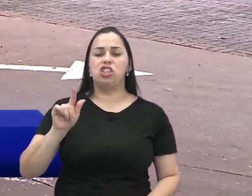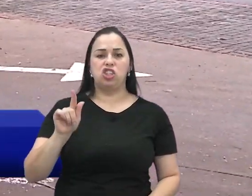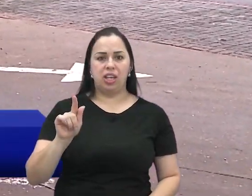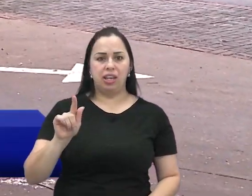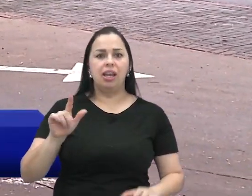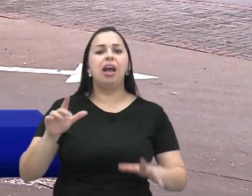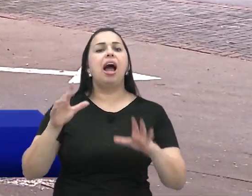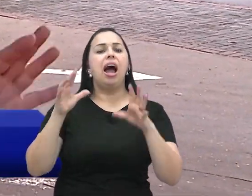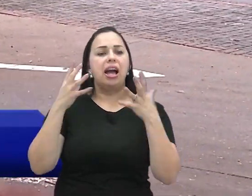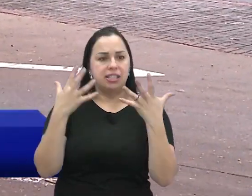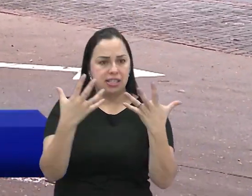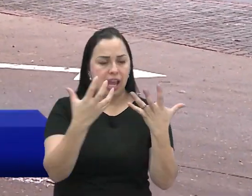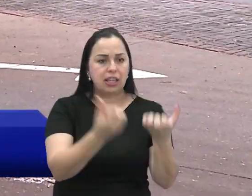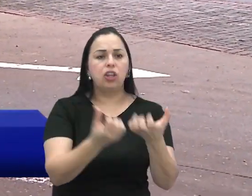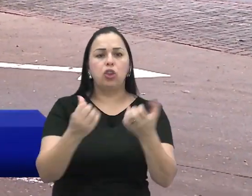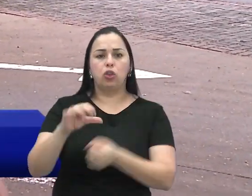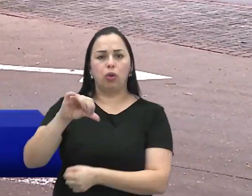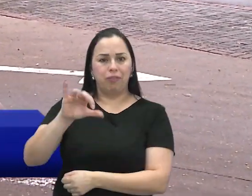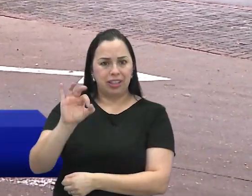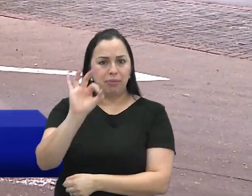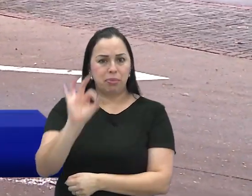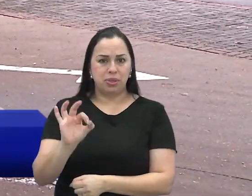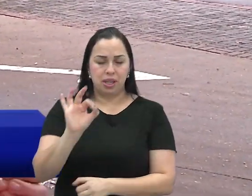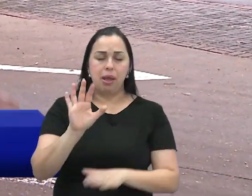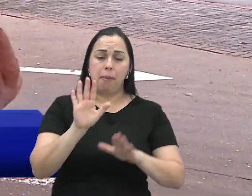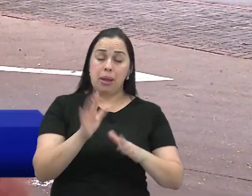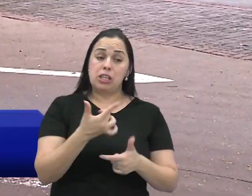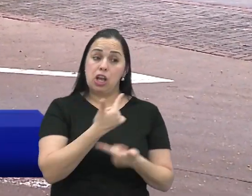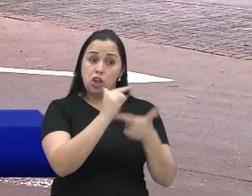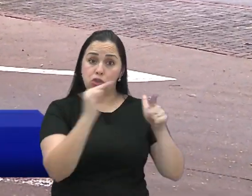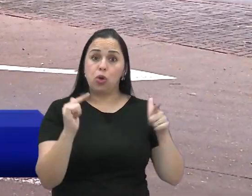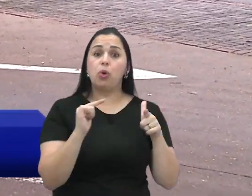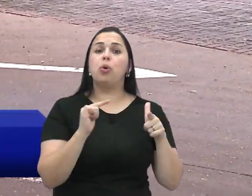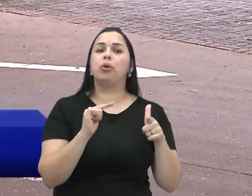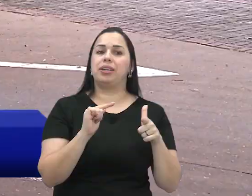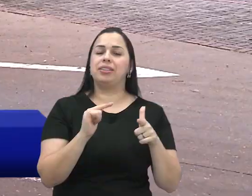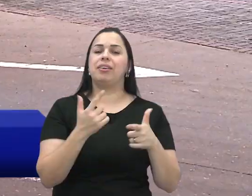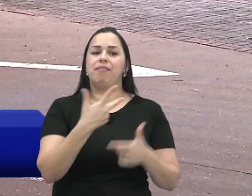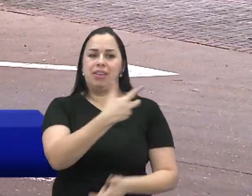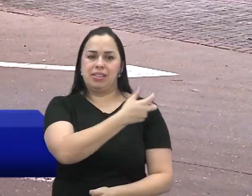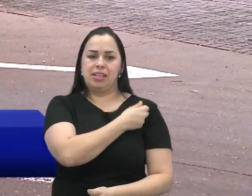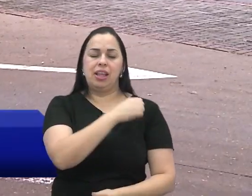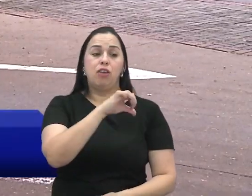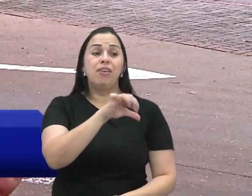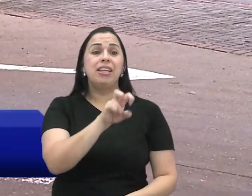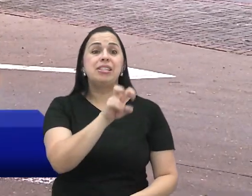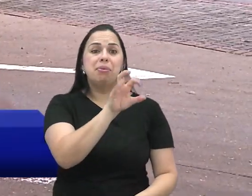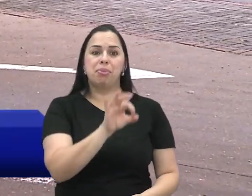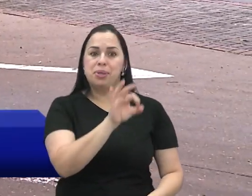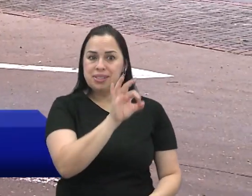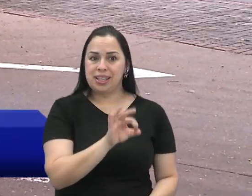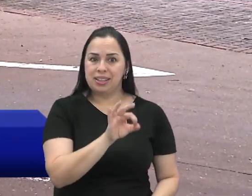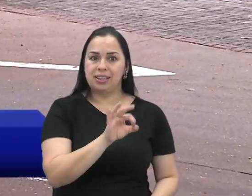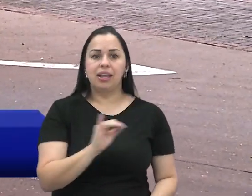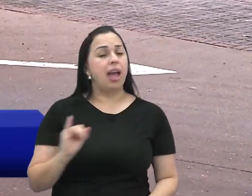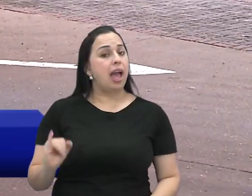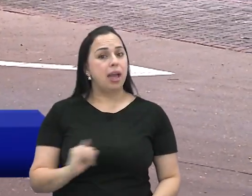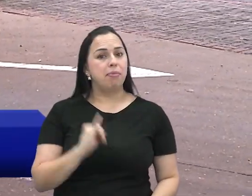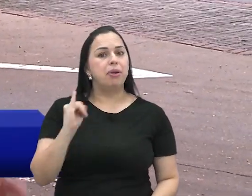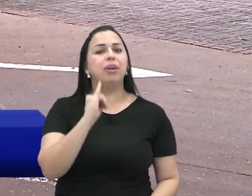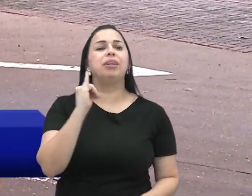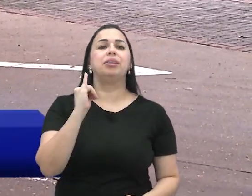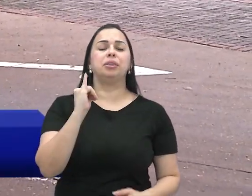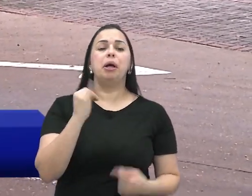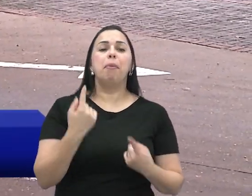rotavírus 90%. As demais vacinas, a gente sempre trabalha com uma cobertura de 95%. É extremamente importante a gente ter